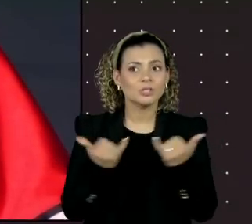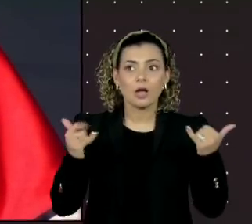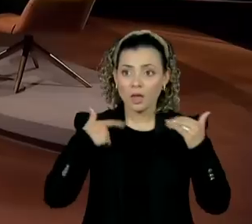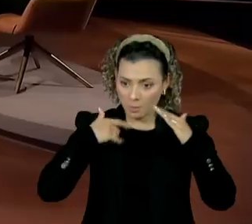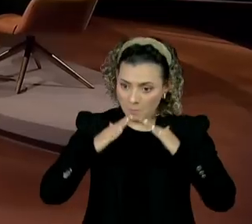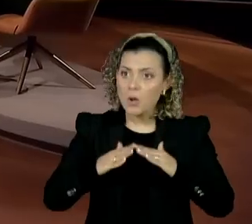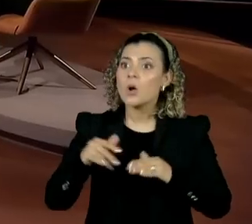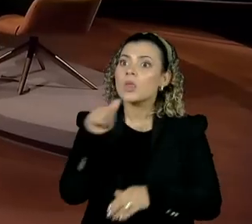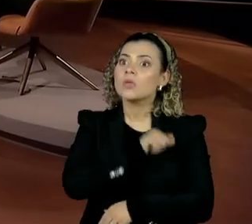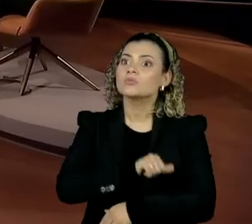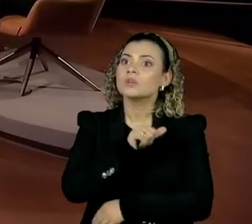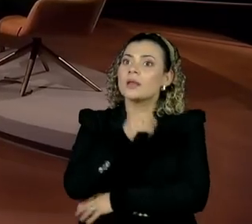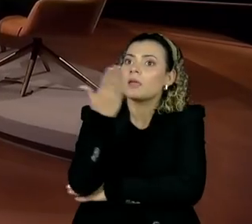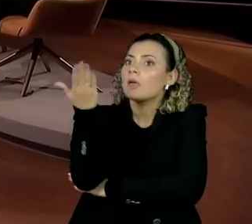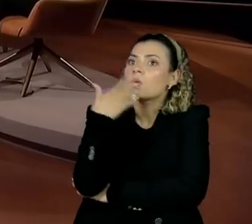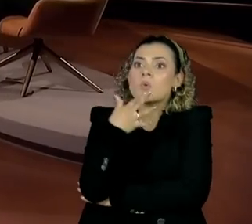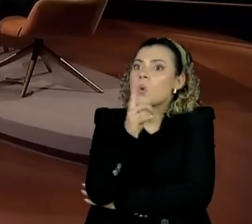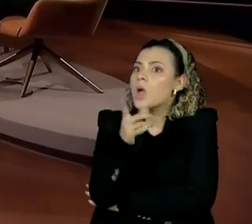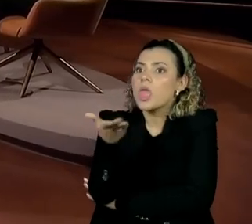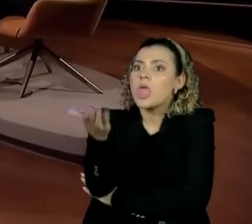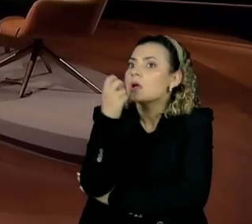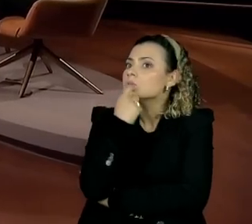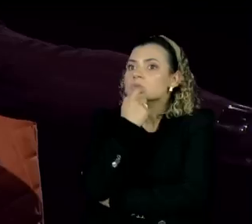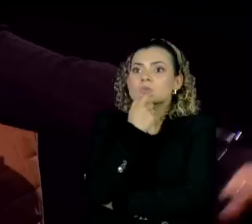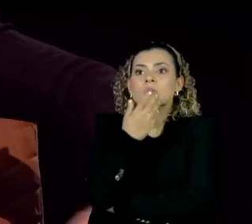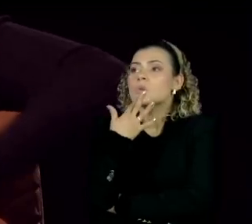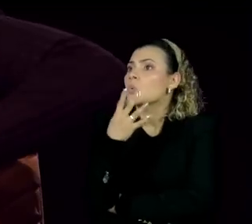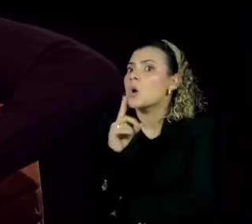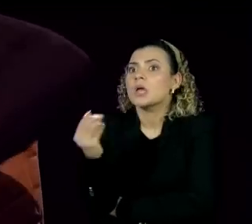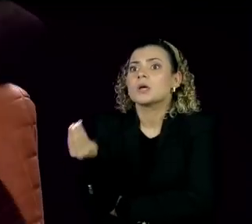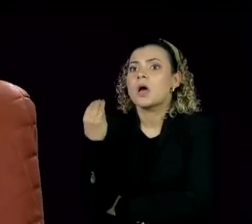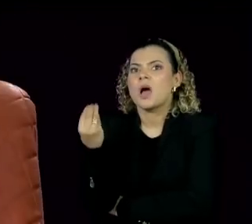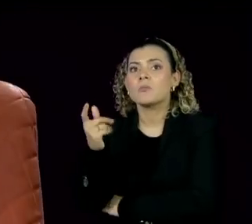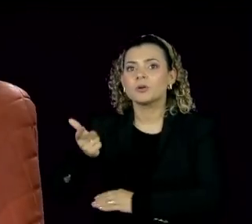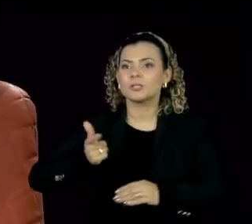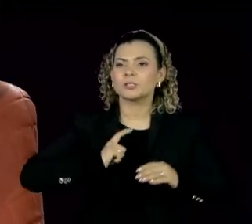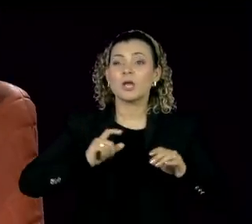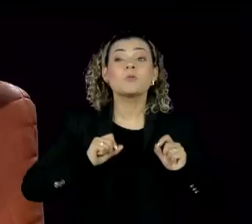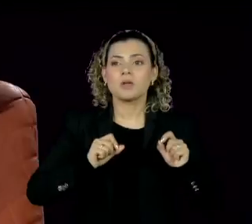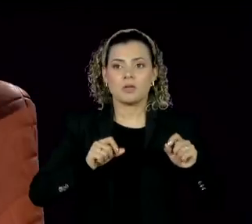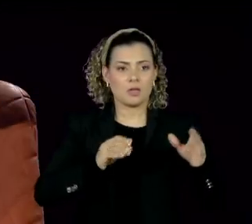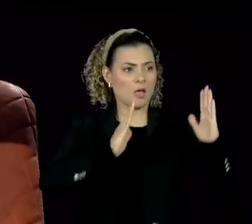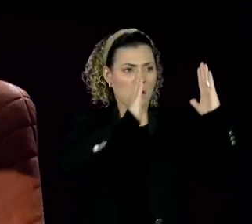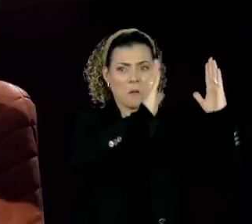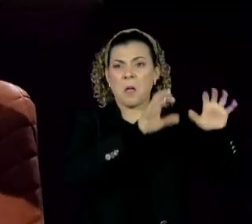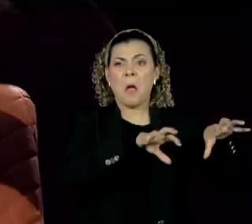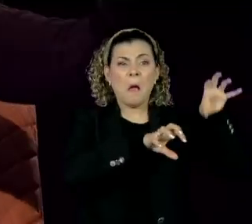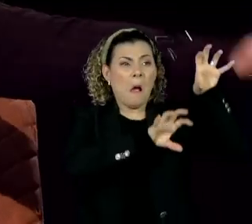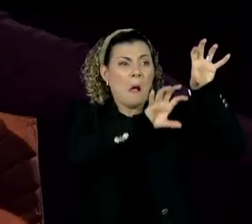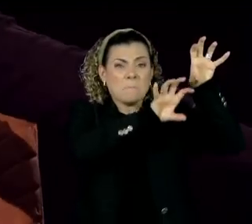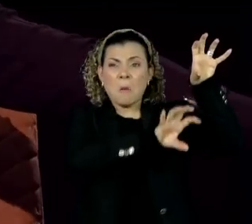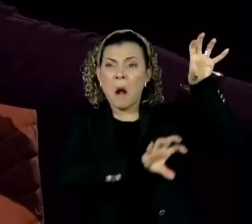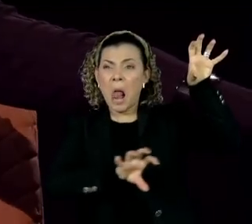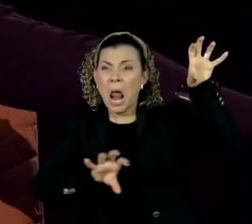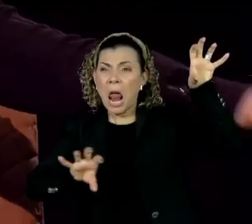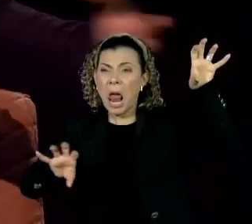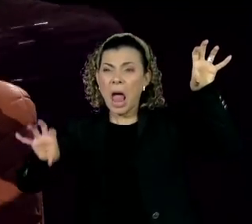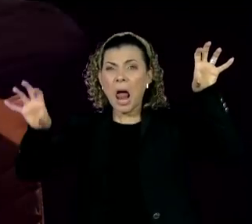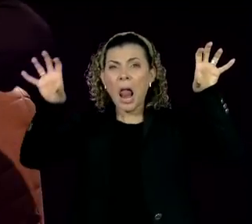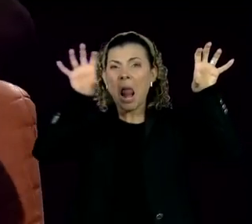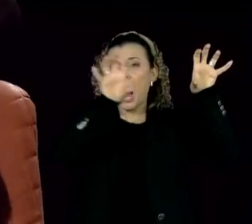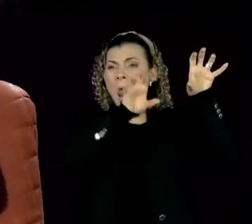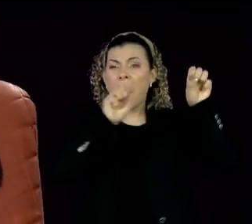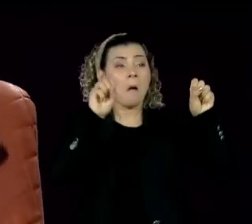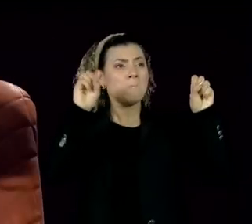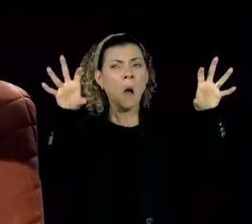de Janeiro e não conheço isso. Como assim? Era um paredão de som. Agora a gente já sabe o que é, mas Na era um